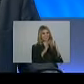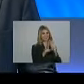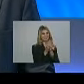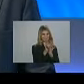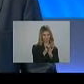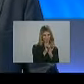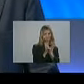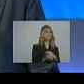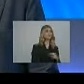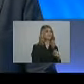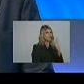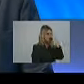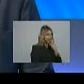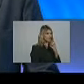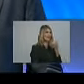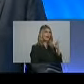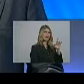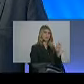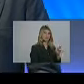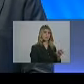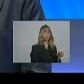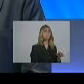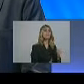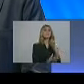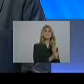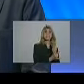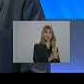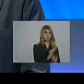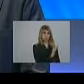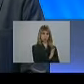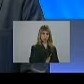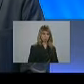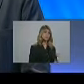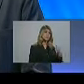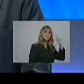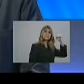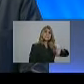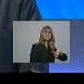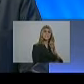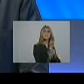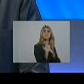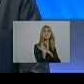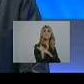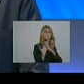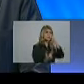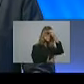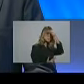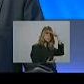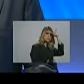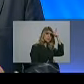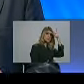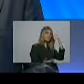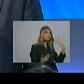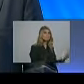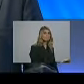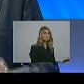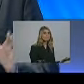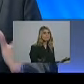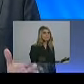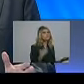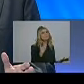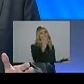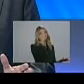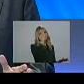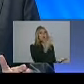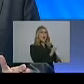da nossa cidade do Rio de Janeiro. A segurança pública é, sim, uma responsabilidade da Prefeitura. Tradicionalmente,